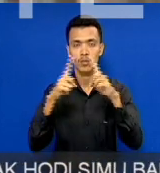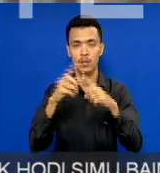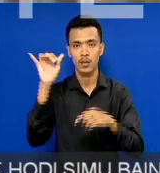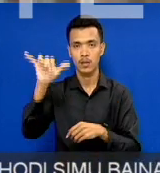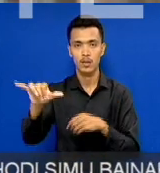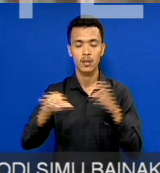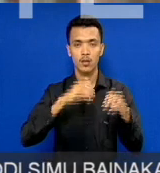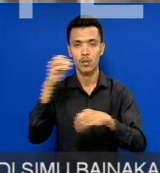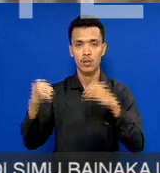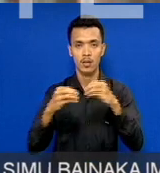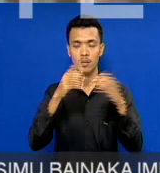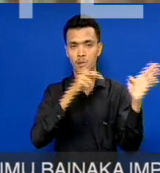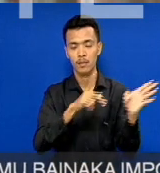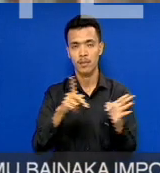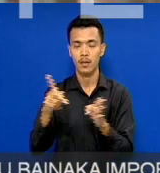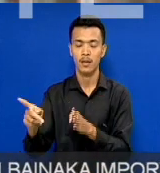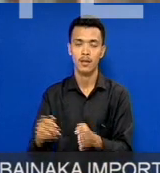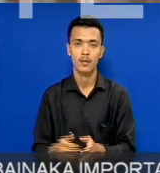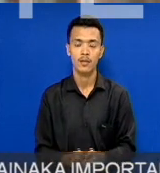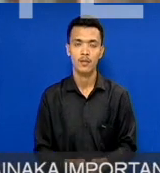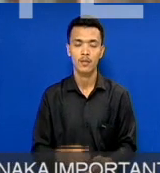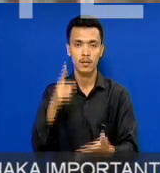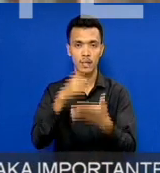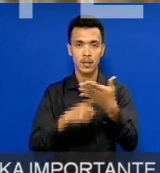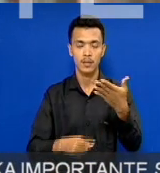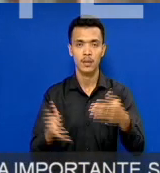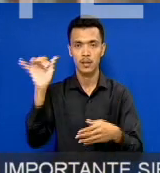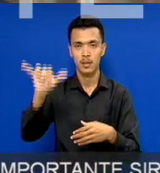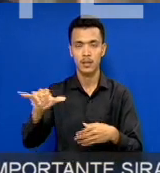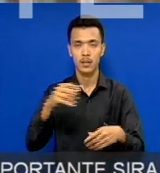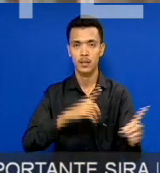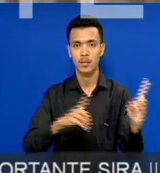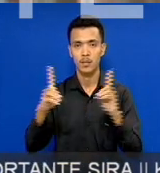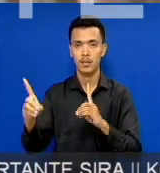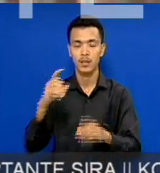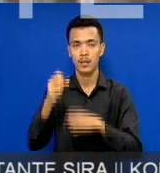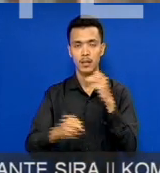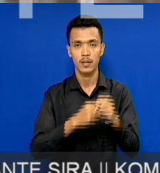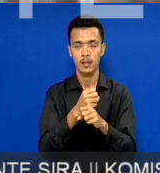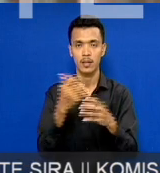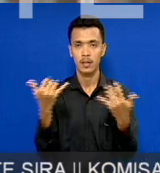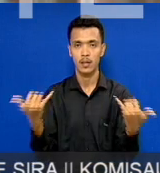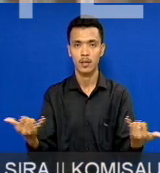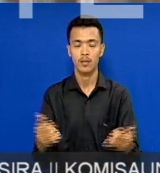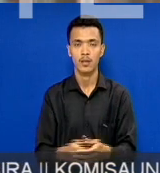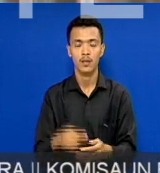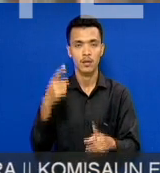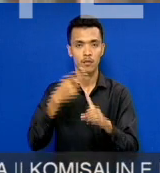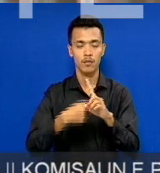nia plano legislativ legislação sede masira to halo ia tina inda ne primeiro trimestre